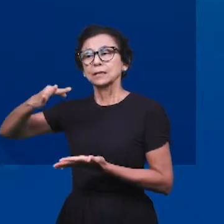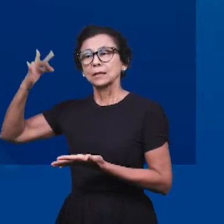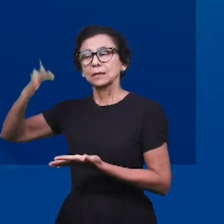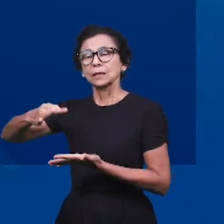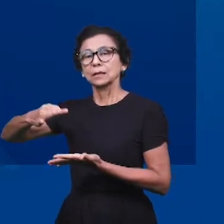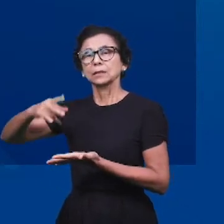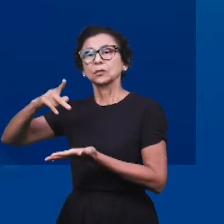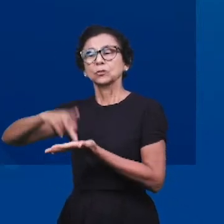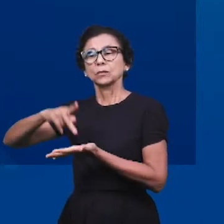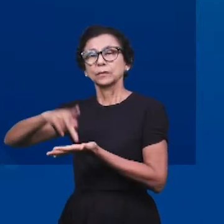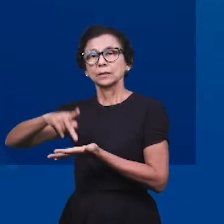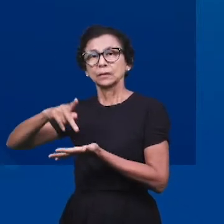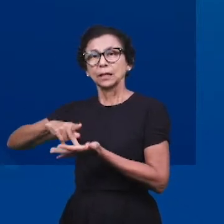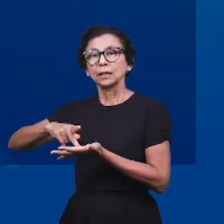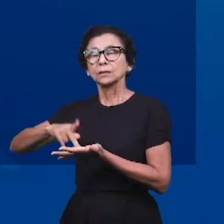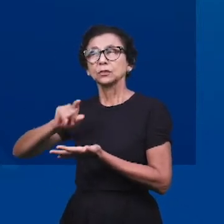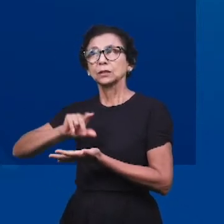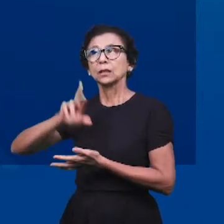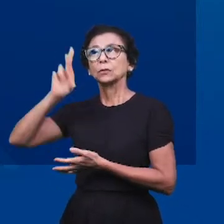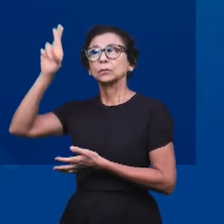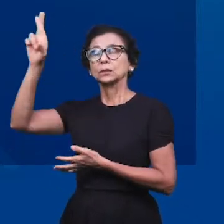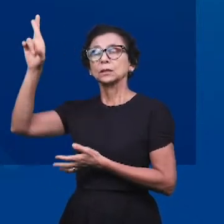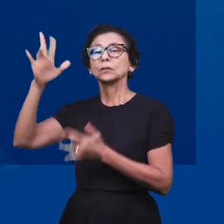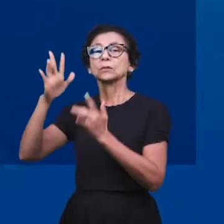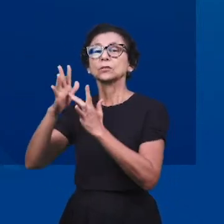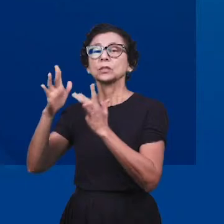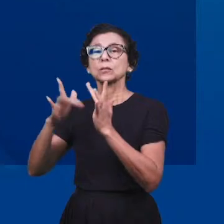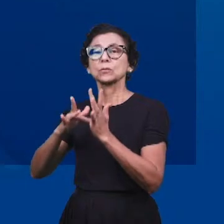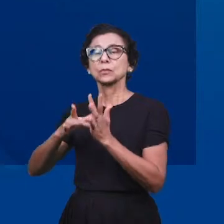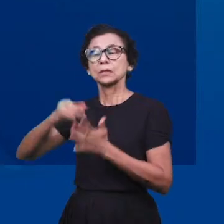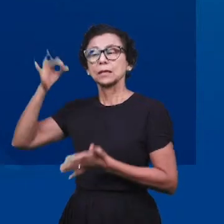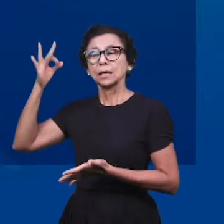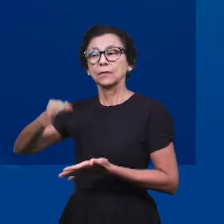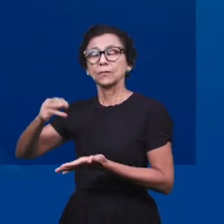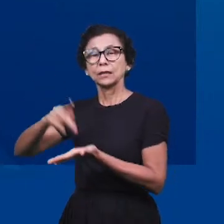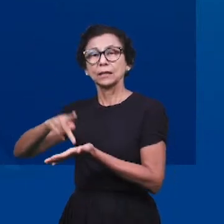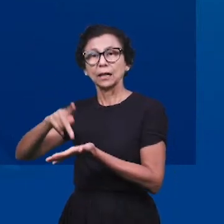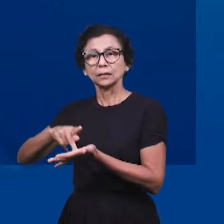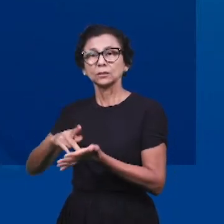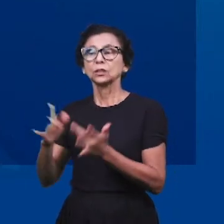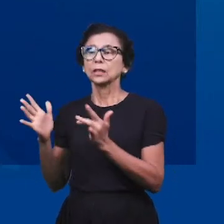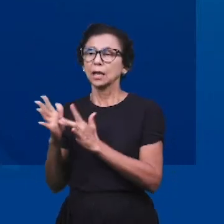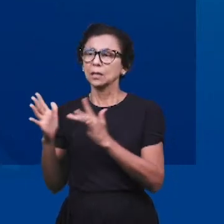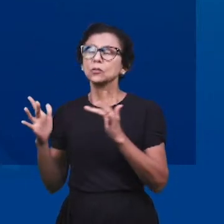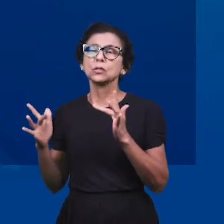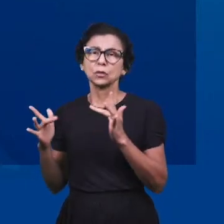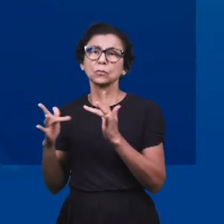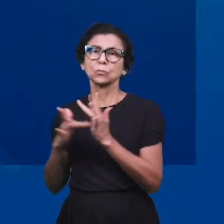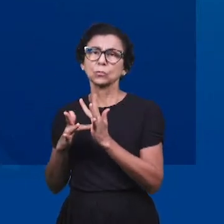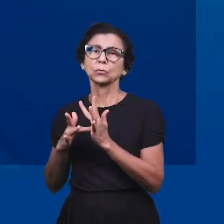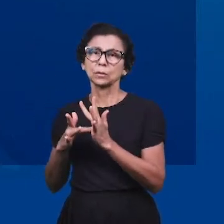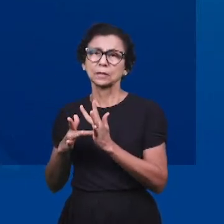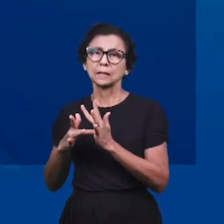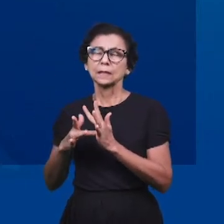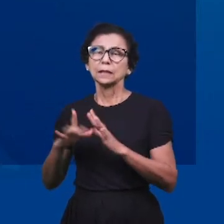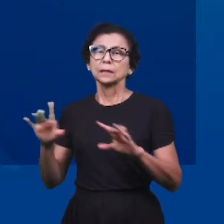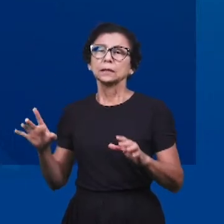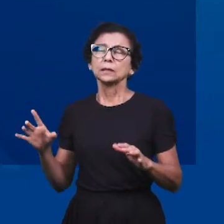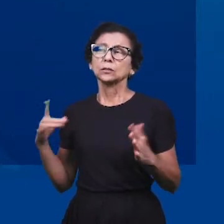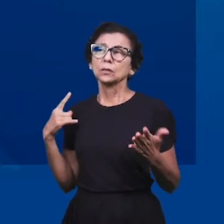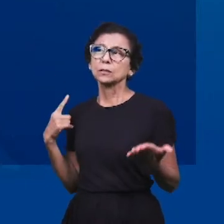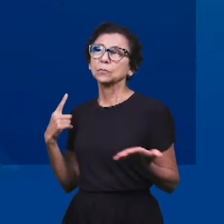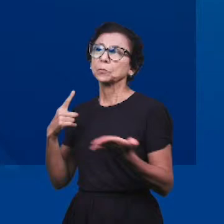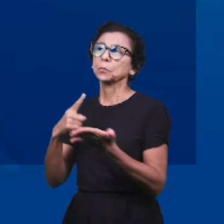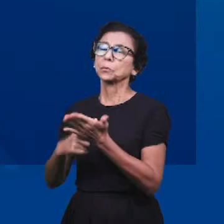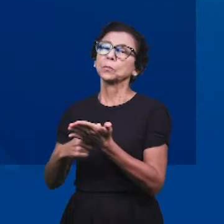também emergiu a nossa alma. A verdade absoluta, ela institui a manifestação da aliança, que